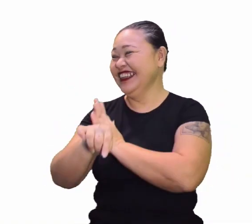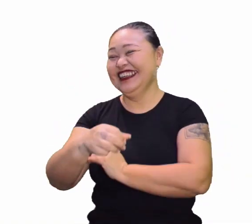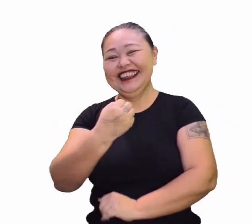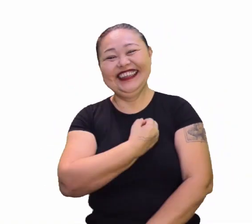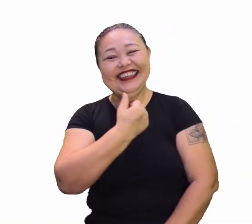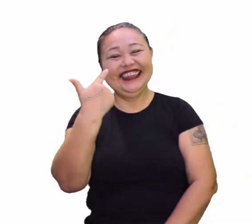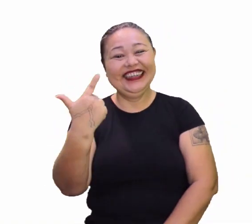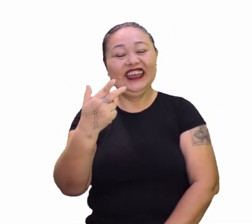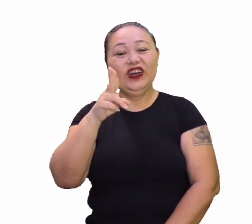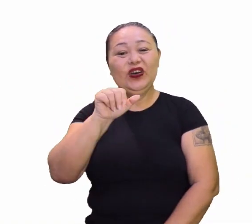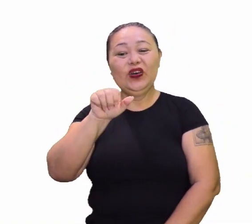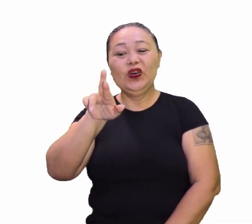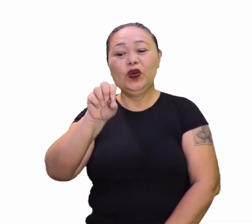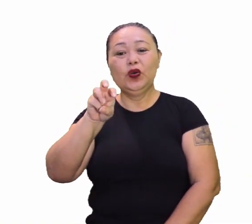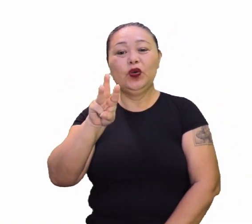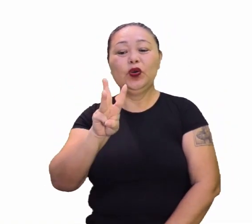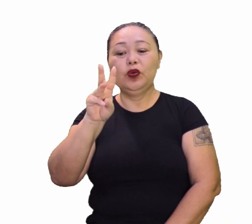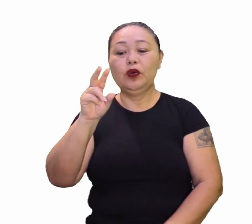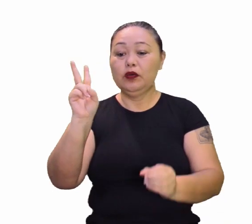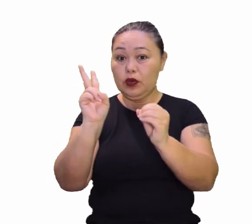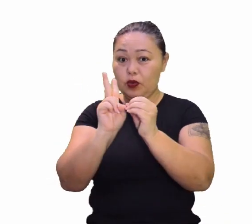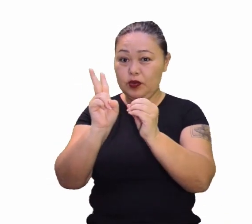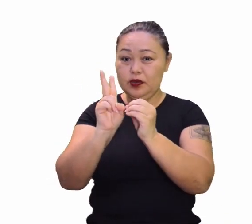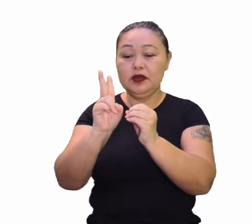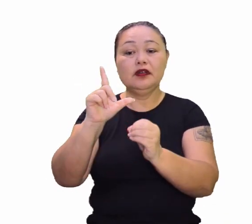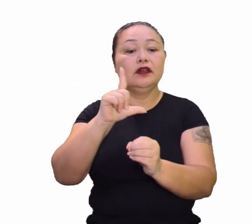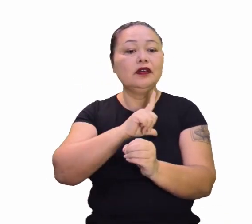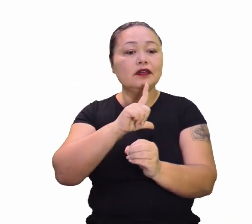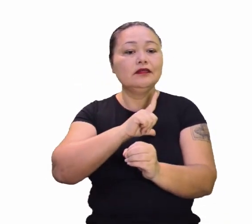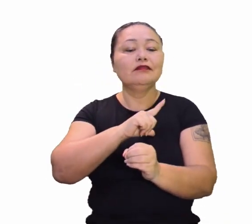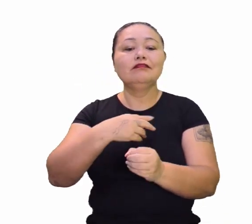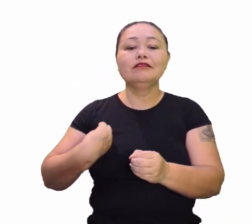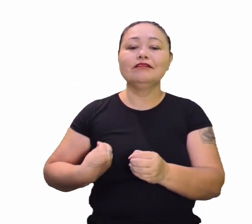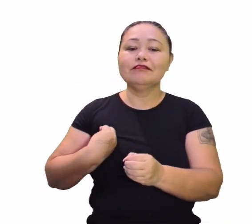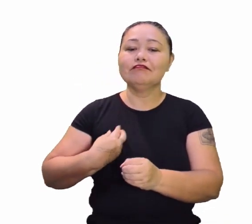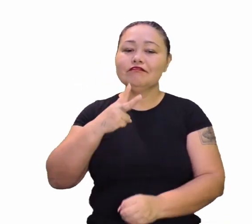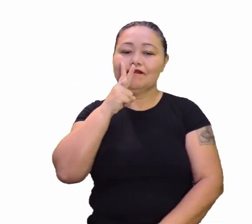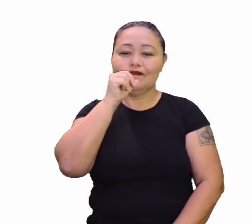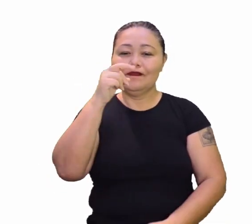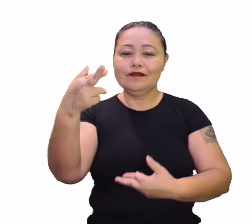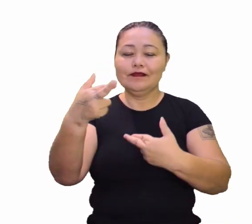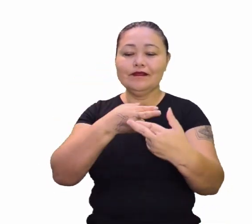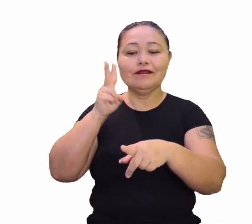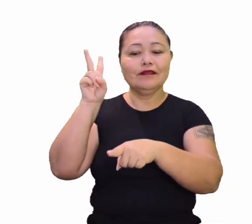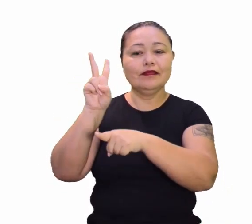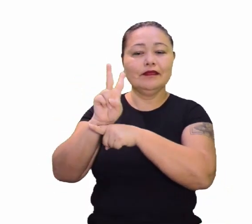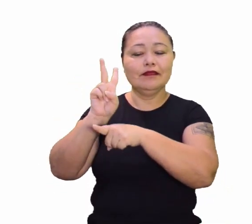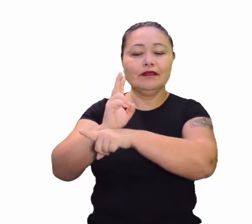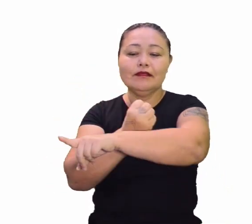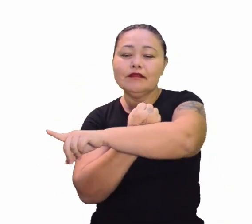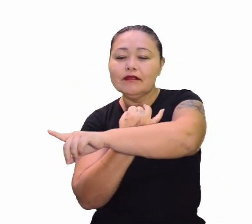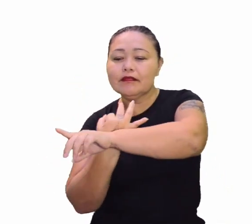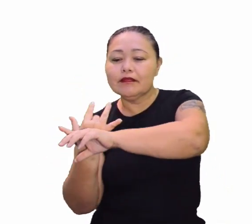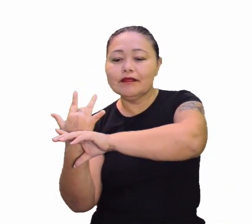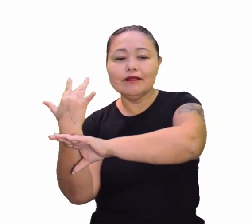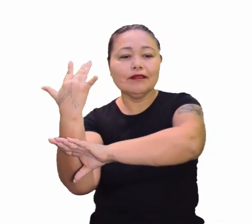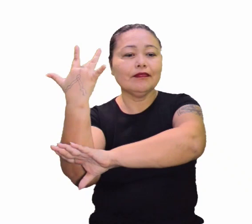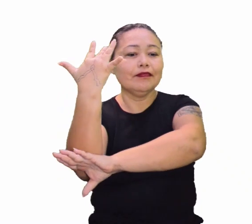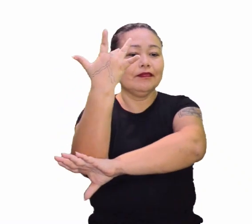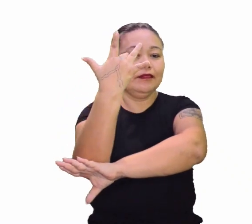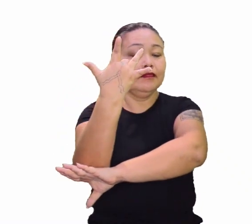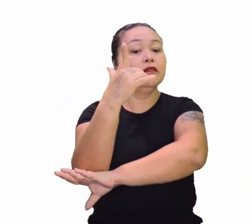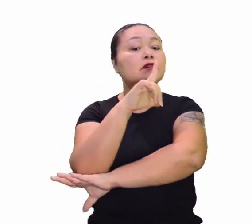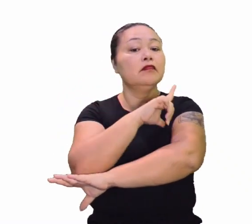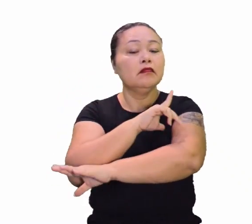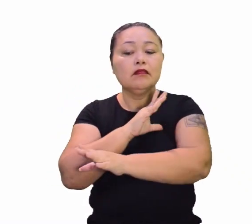Questão 2. Os Urueu-Uauau têm tido uma presença forte em relação à preservação